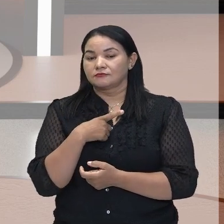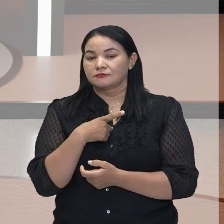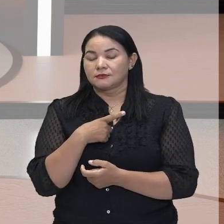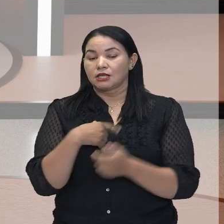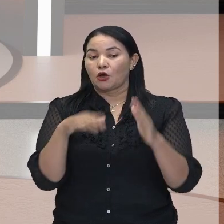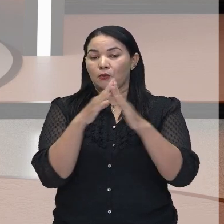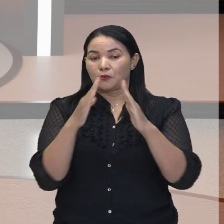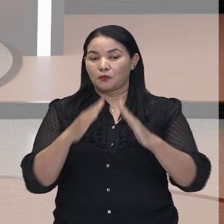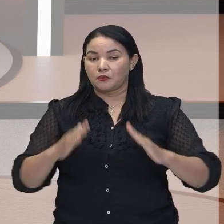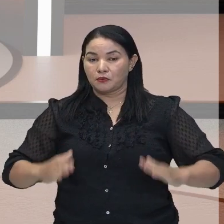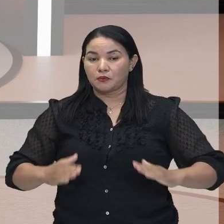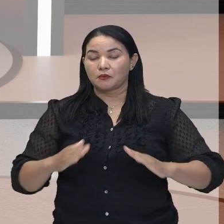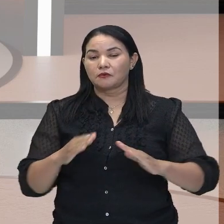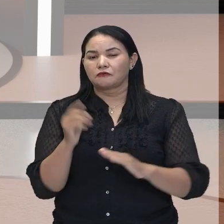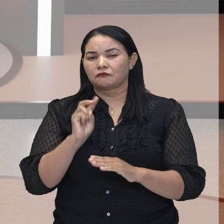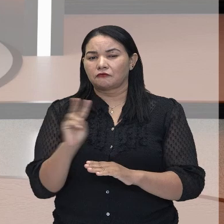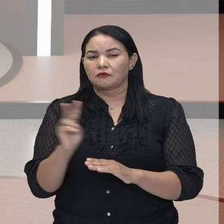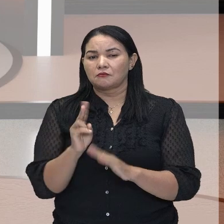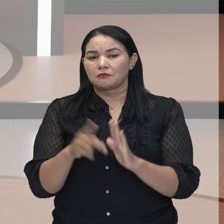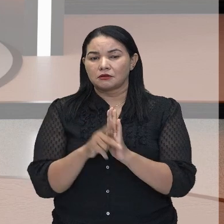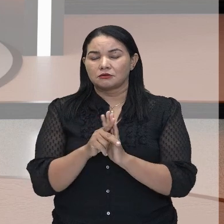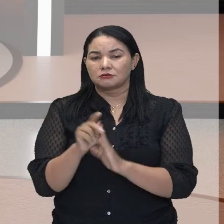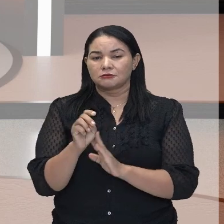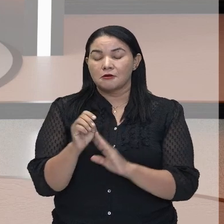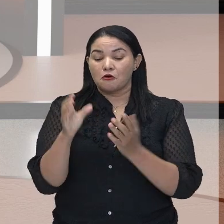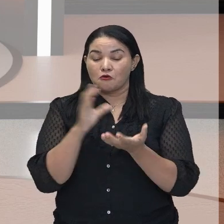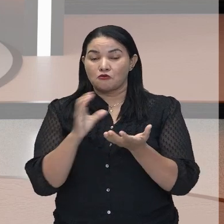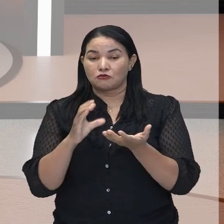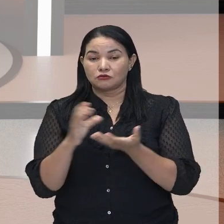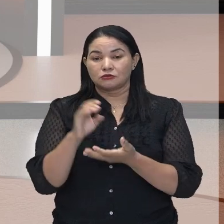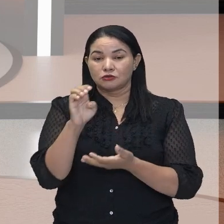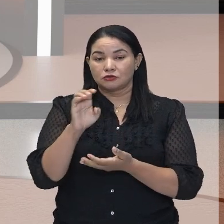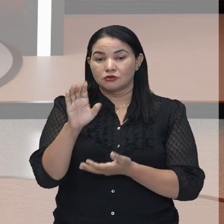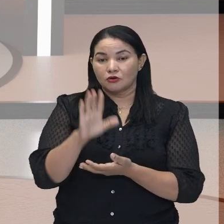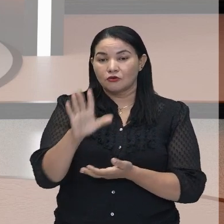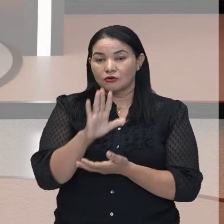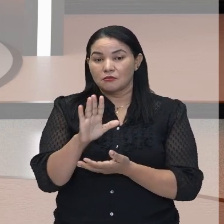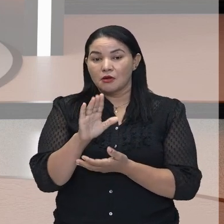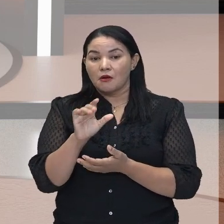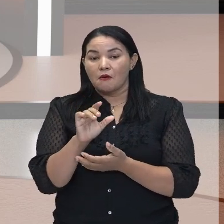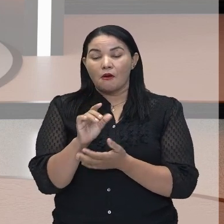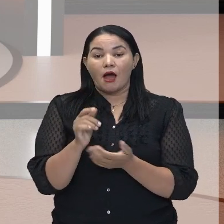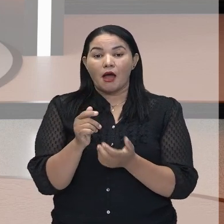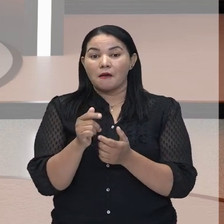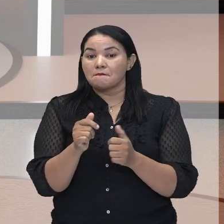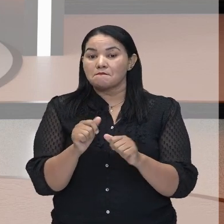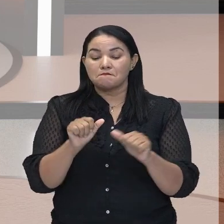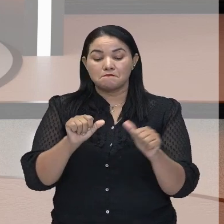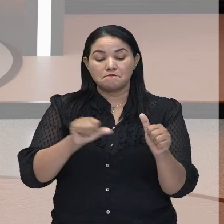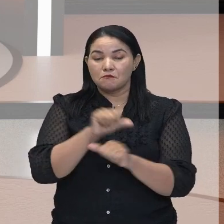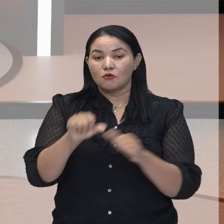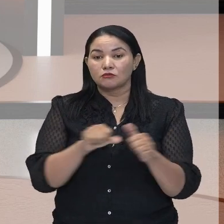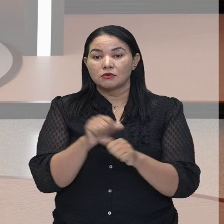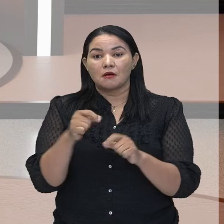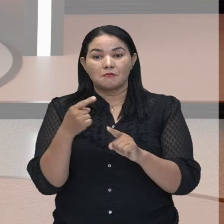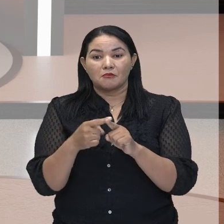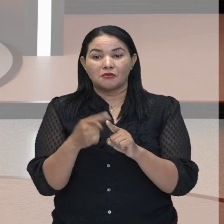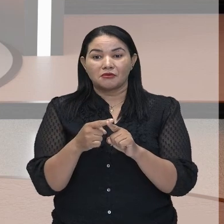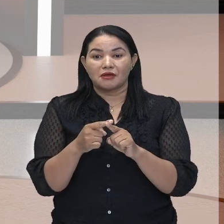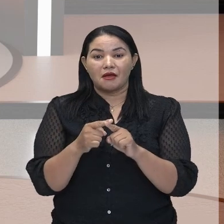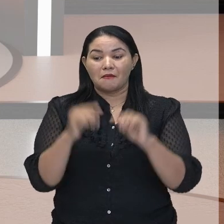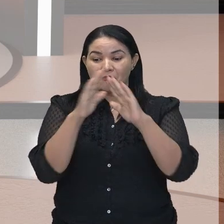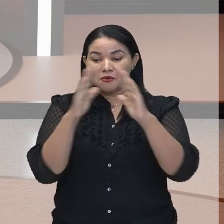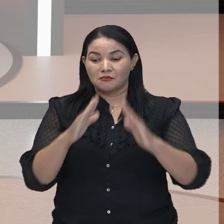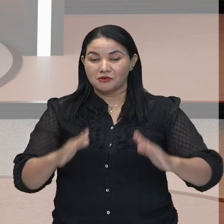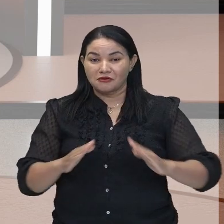etária do continente europeu, gente, já parece que já está invertendo, né? Daqui a pouco não vai ser nem mais uma pirâmide, vai ser uma pirâmide invertida,